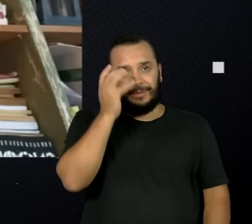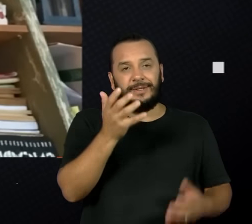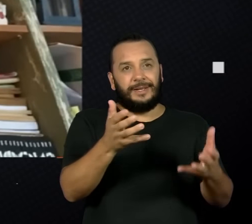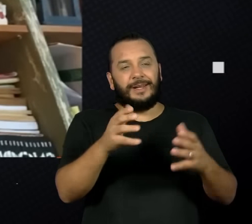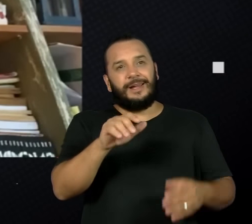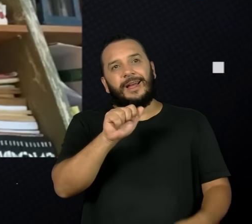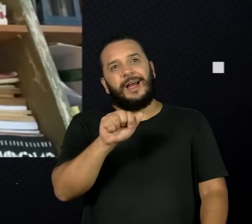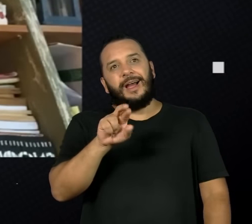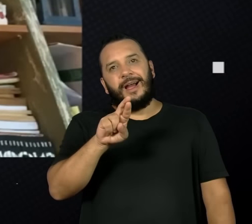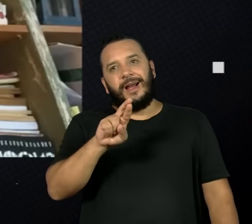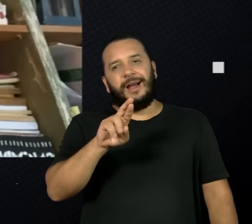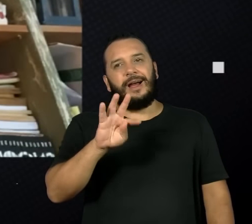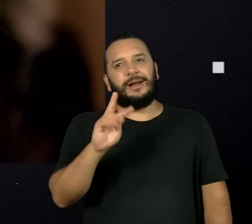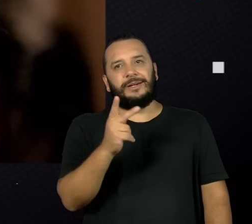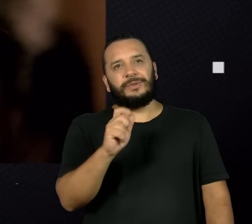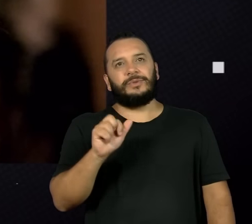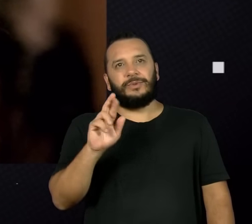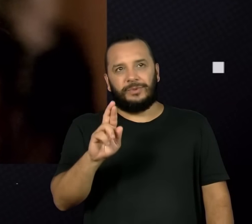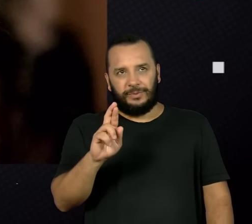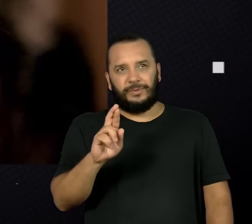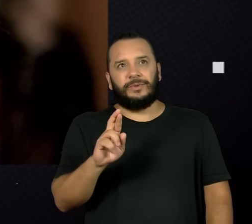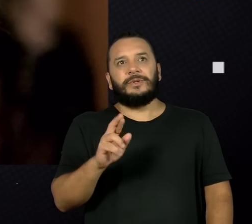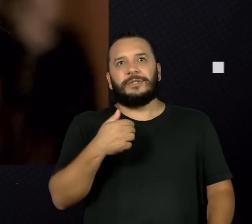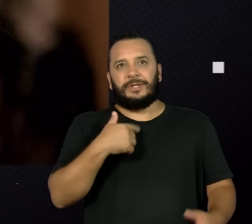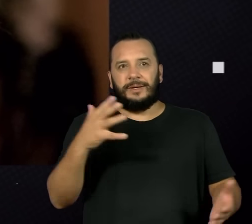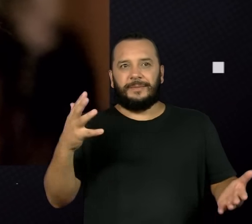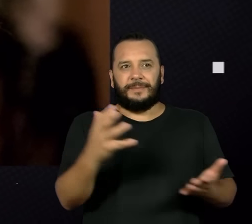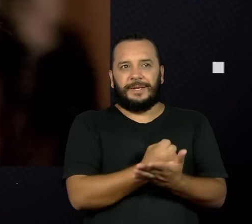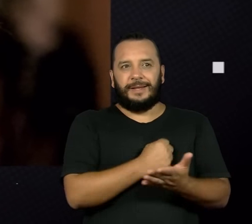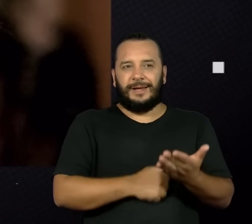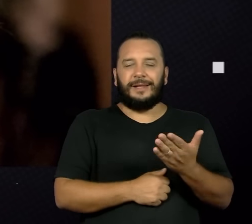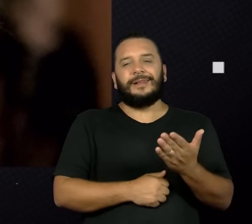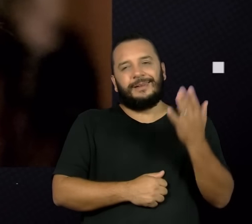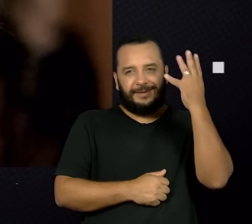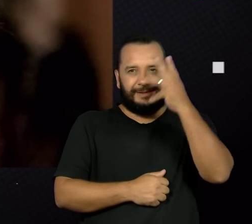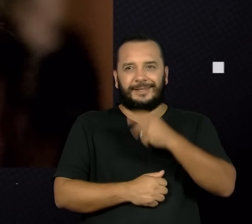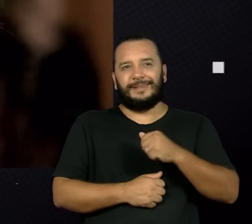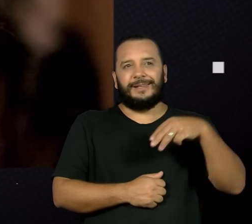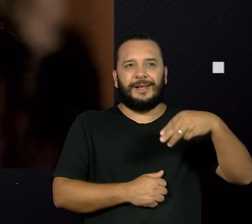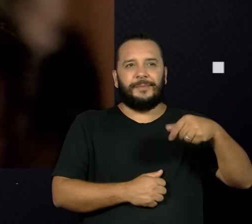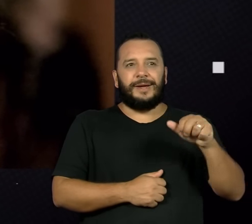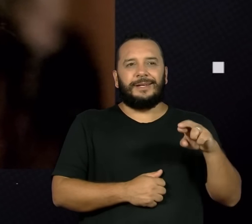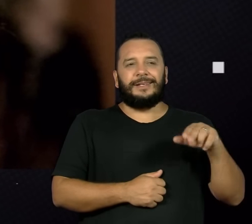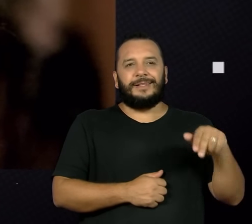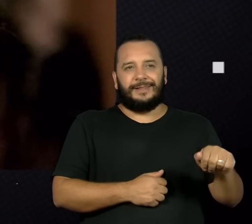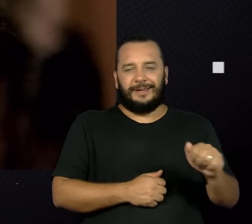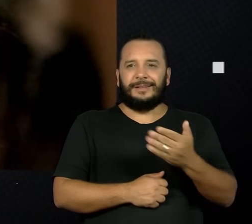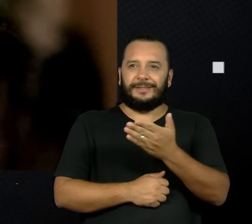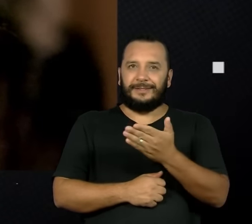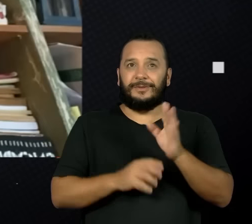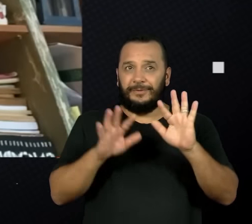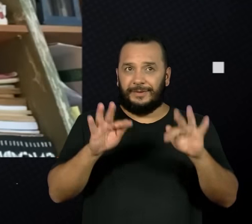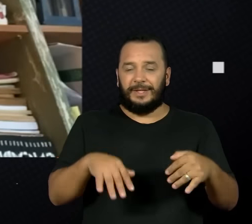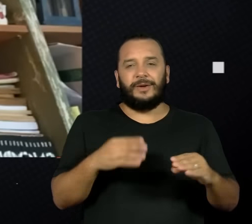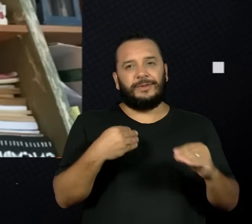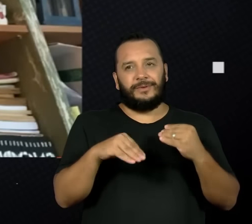Arturo personagem fazia ficasse com a Elisa personagem da Marina Rui Barbosa no final da novela admiro muito